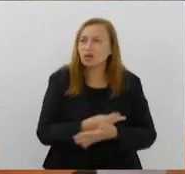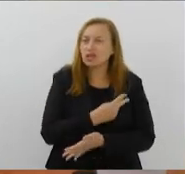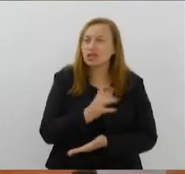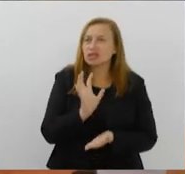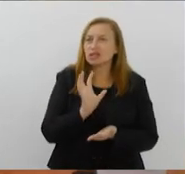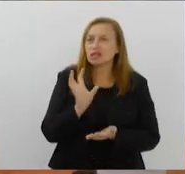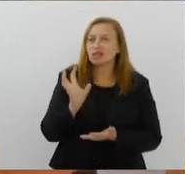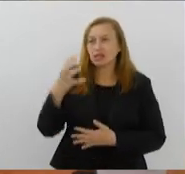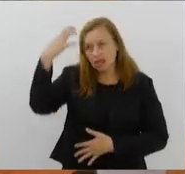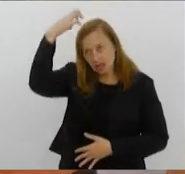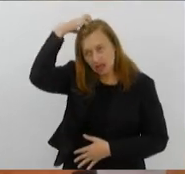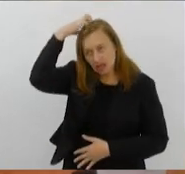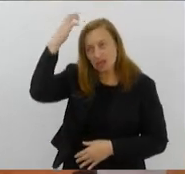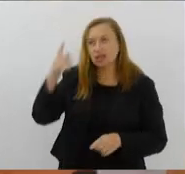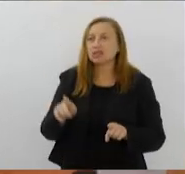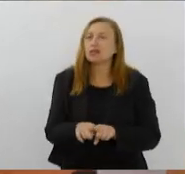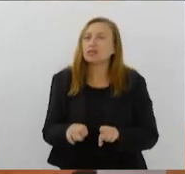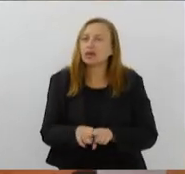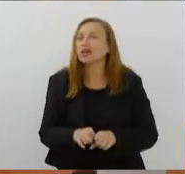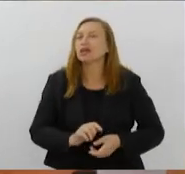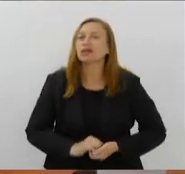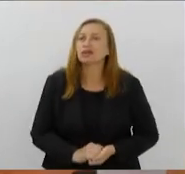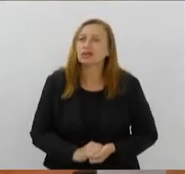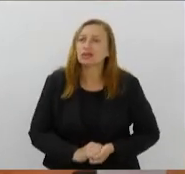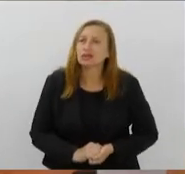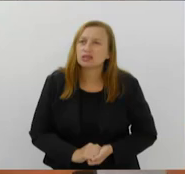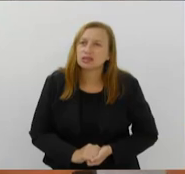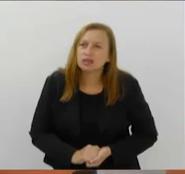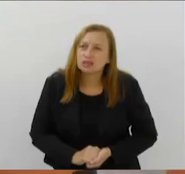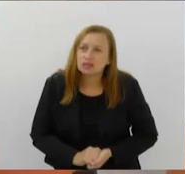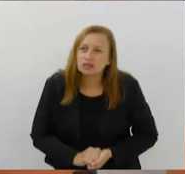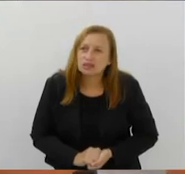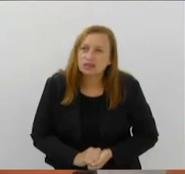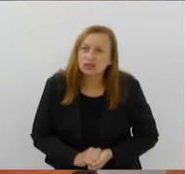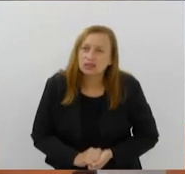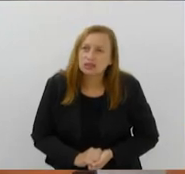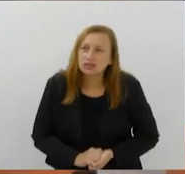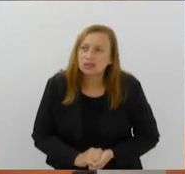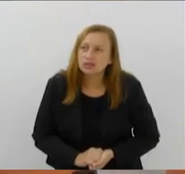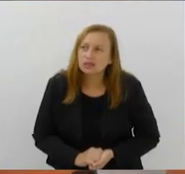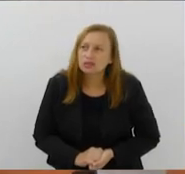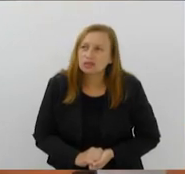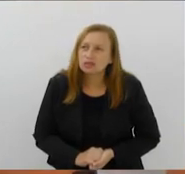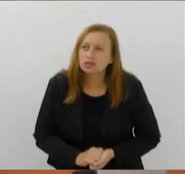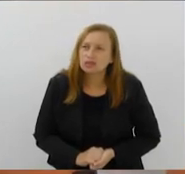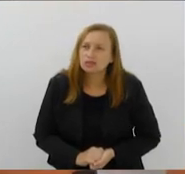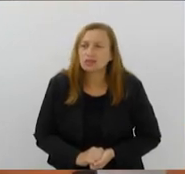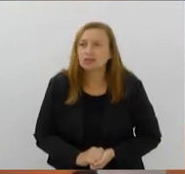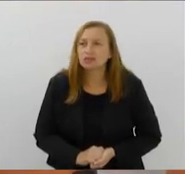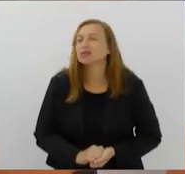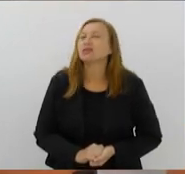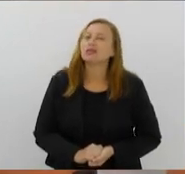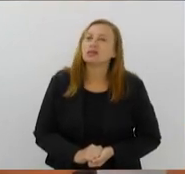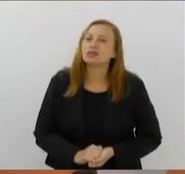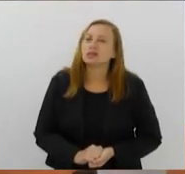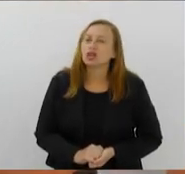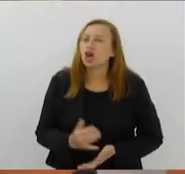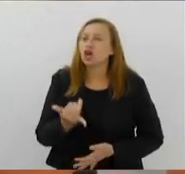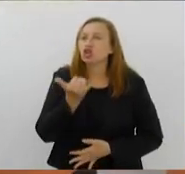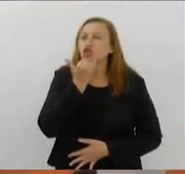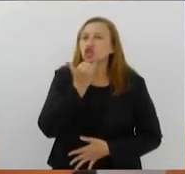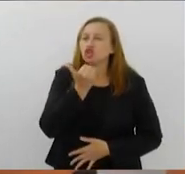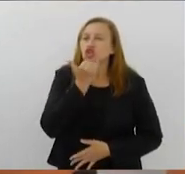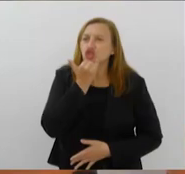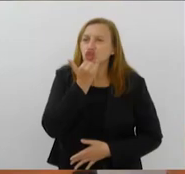maior empregador, ou um dos maiores empregadores lá, é a prefeitura. Então, ela distribui milhares de empregos